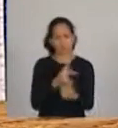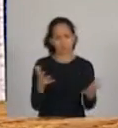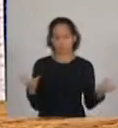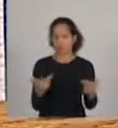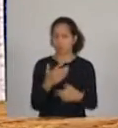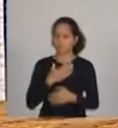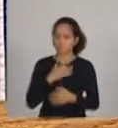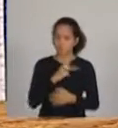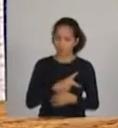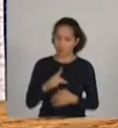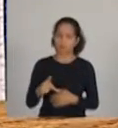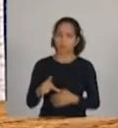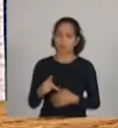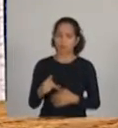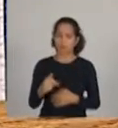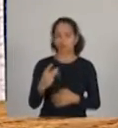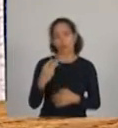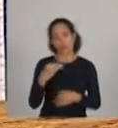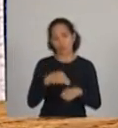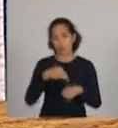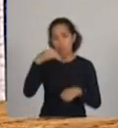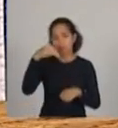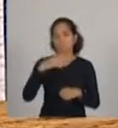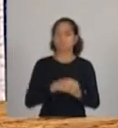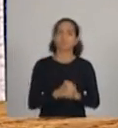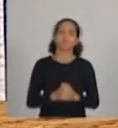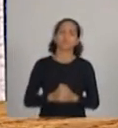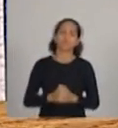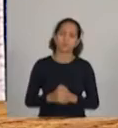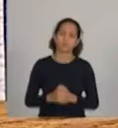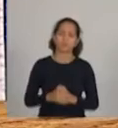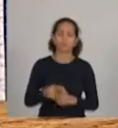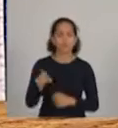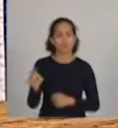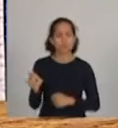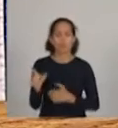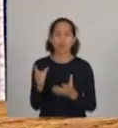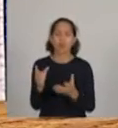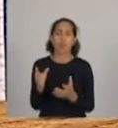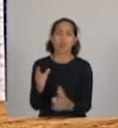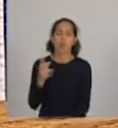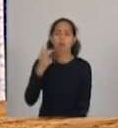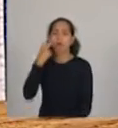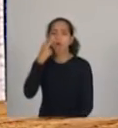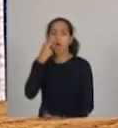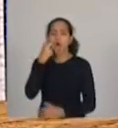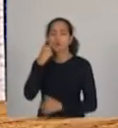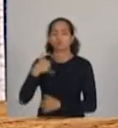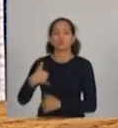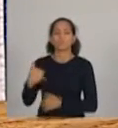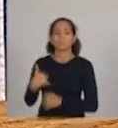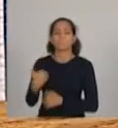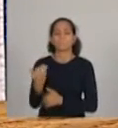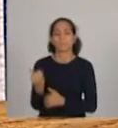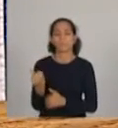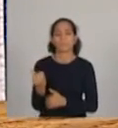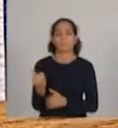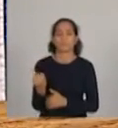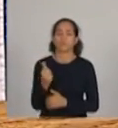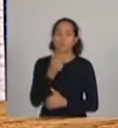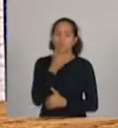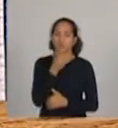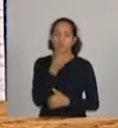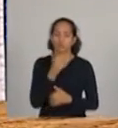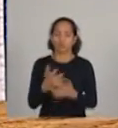minha professora no mestrado, e ela fez adoção tardia, ela adotou um menino de 6 anos.